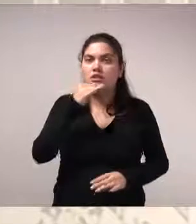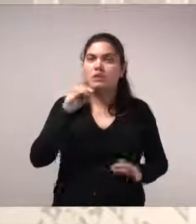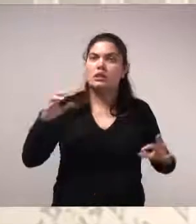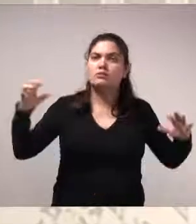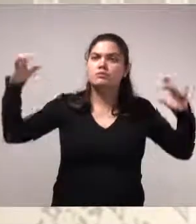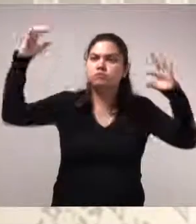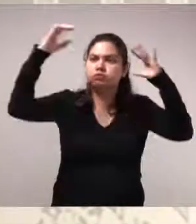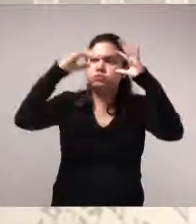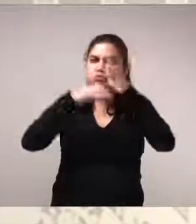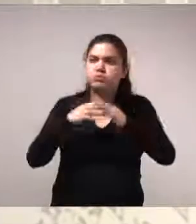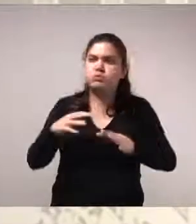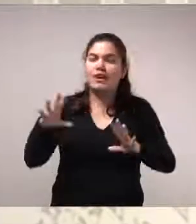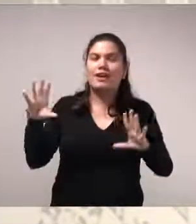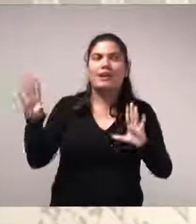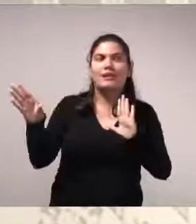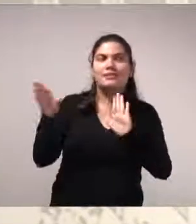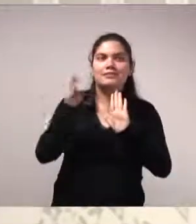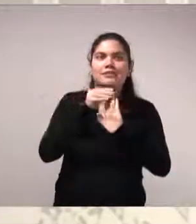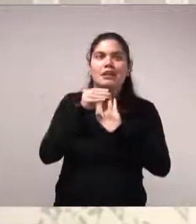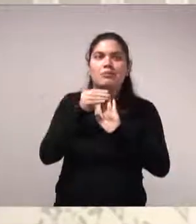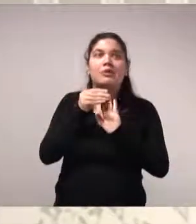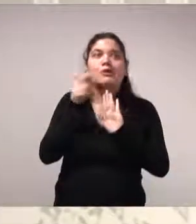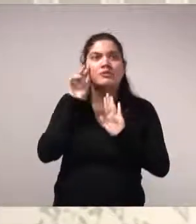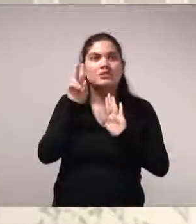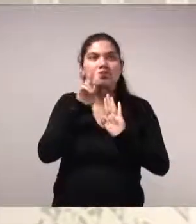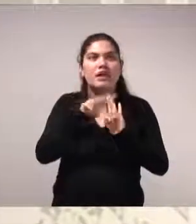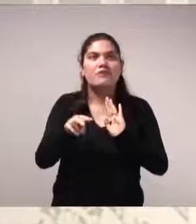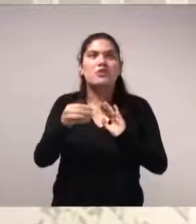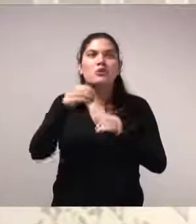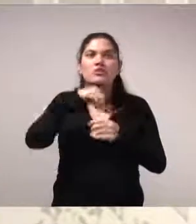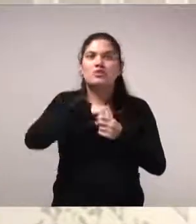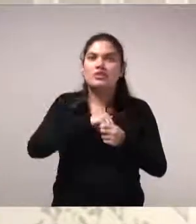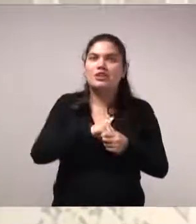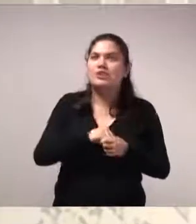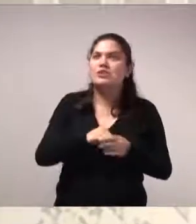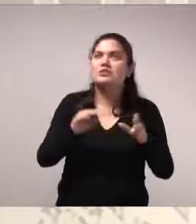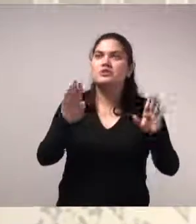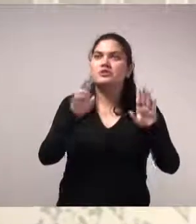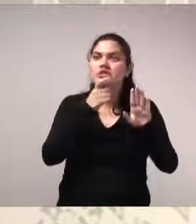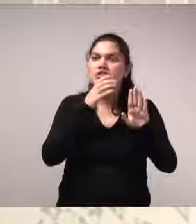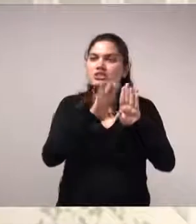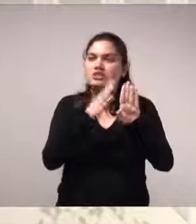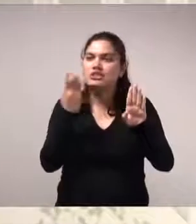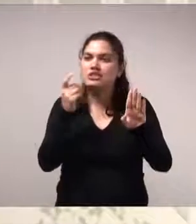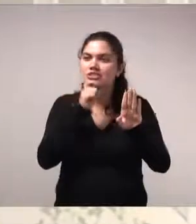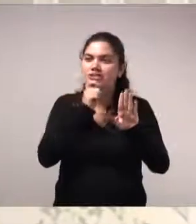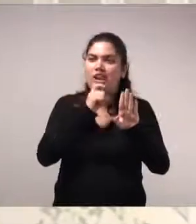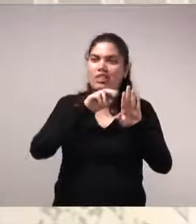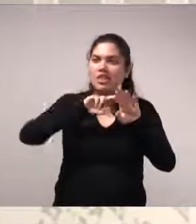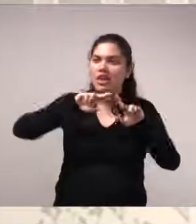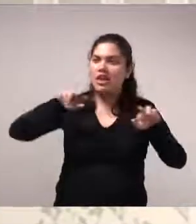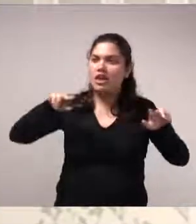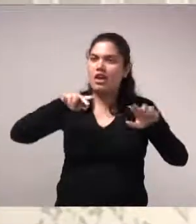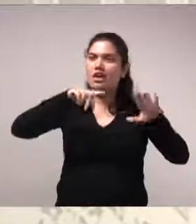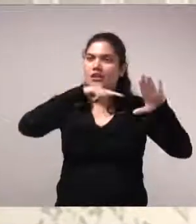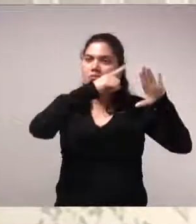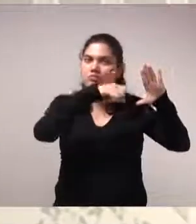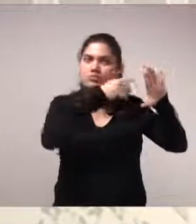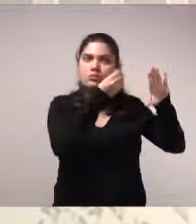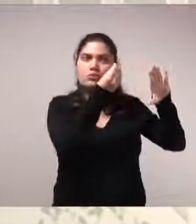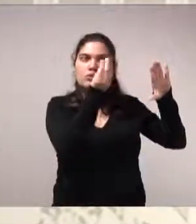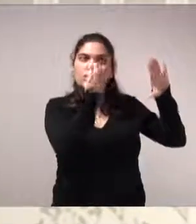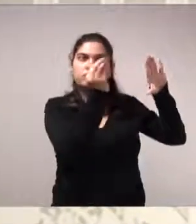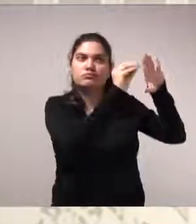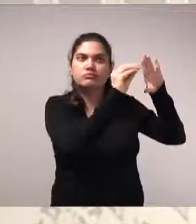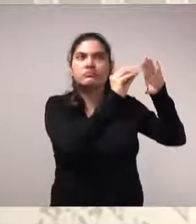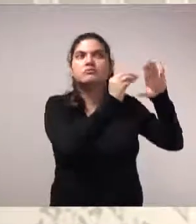esse selo, assim como vocês já devem ter visto em geladeira, em ar-condicionado, em equipamentos domésticos em geral, criou-se esse selo para